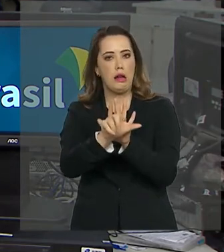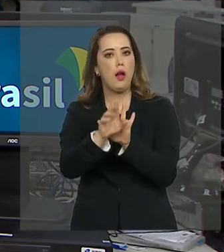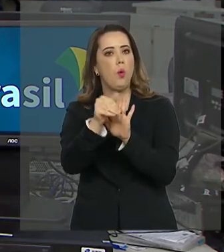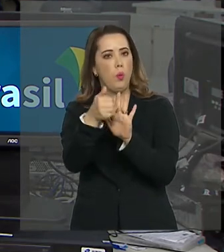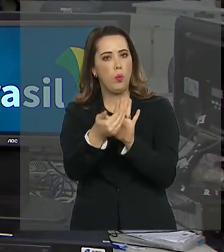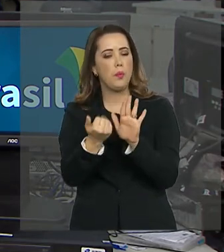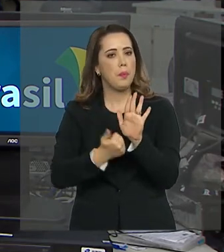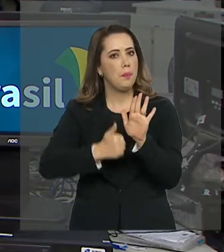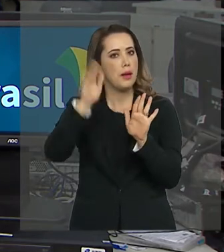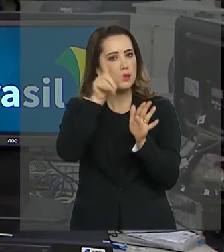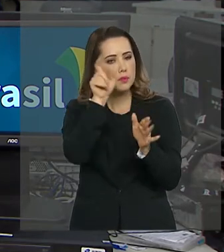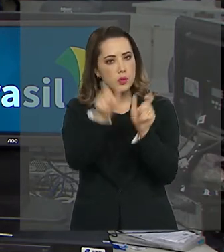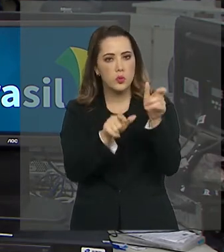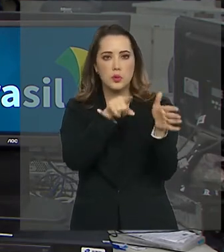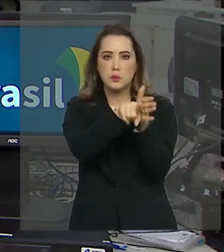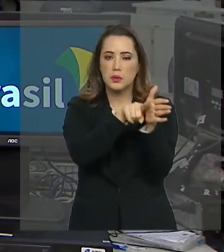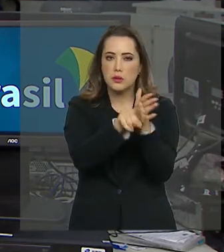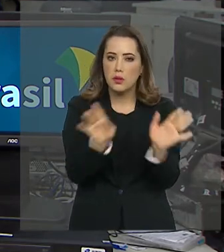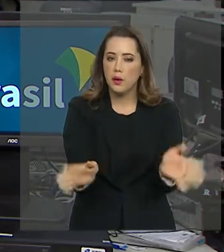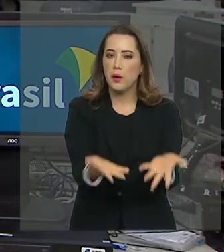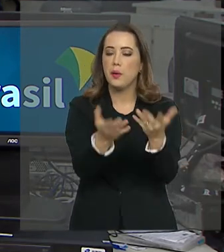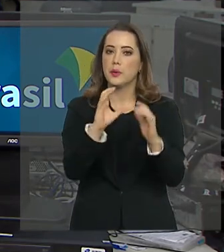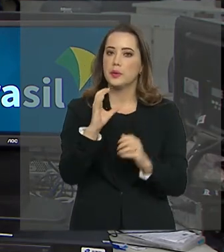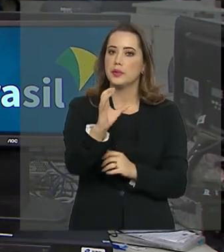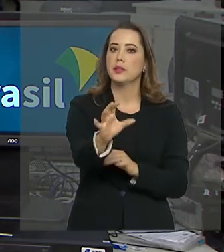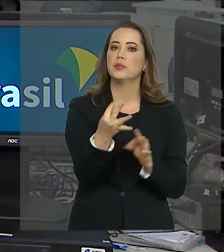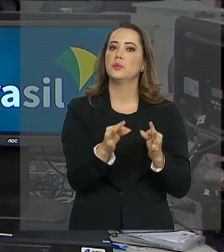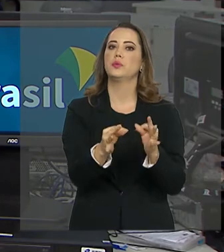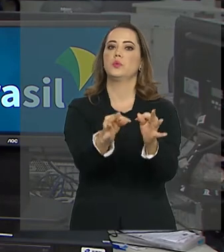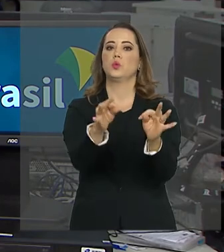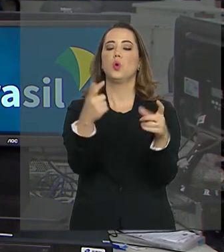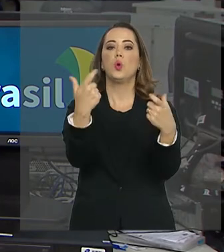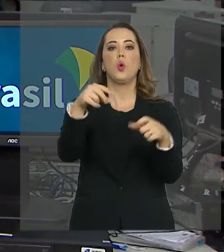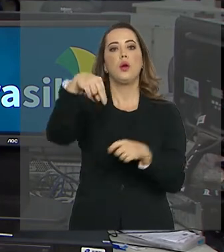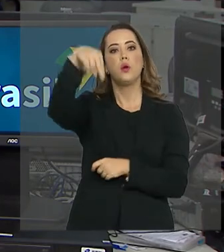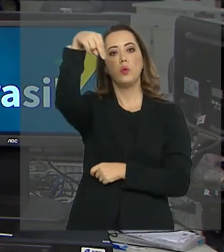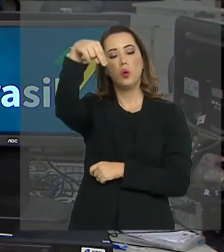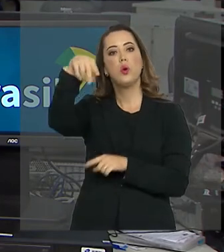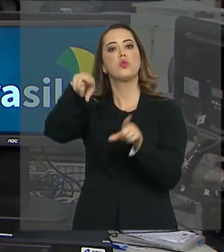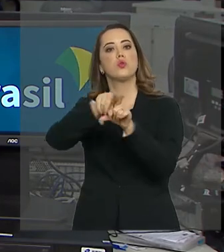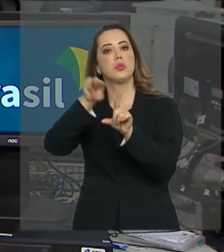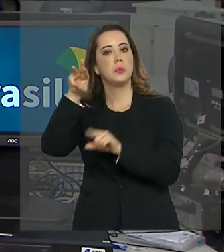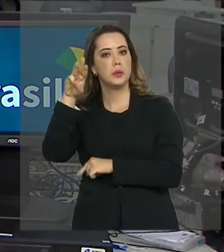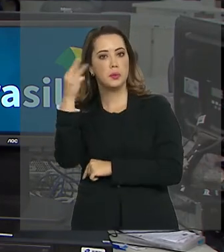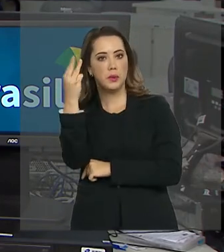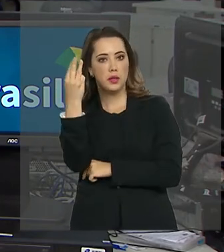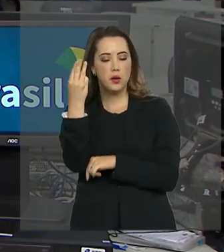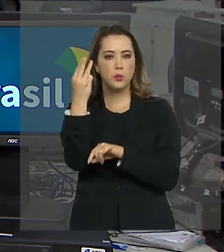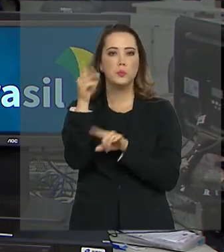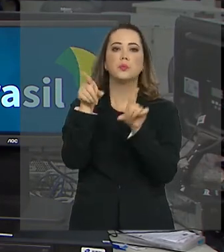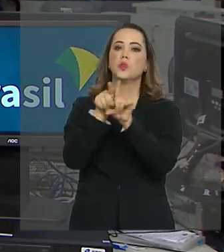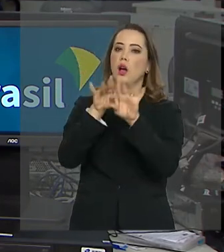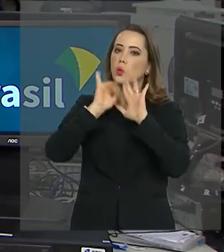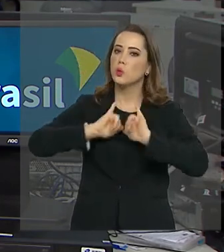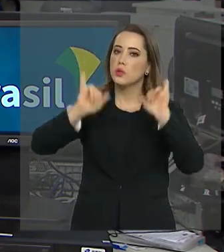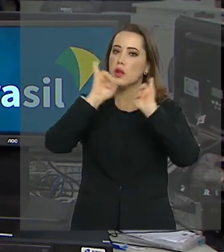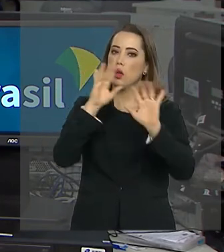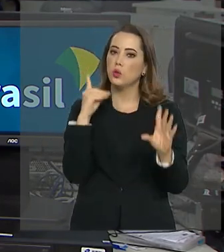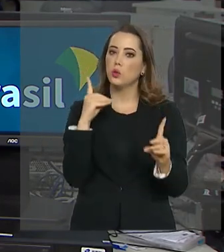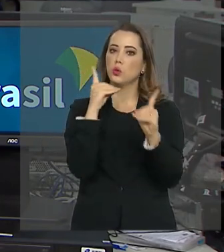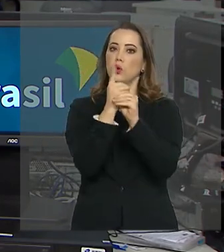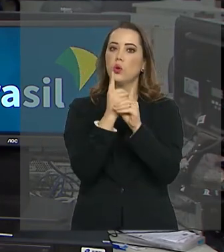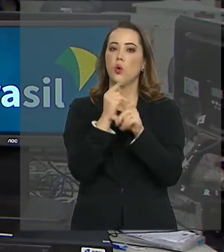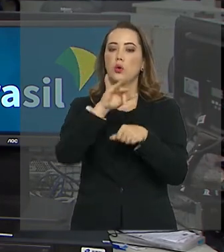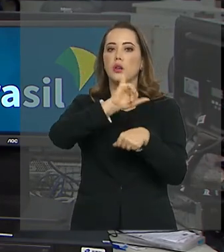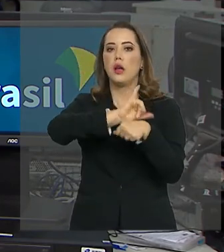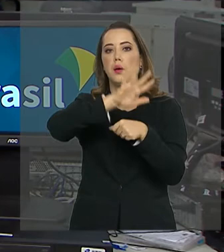e apoiar o desenvolvimento científico e tecnológico na região norte e no Maranhão. A medida foi anunciada durante encontro em